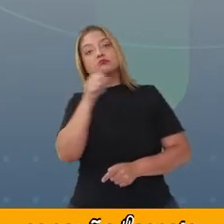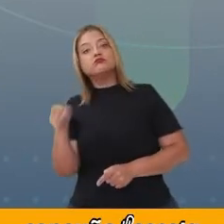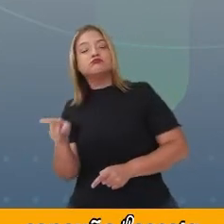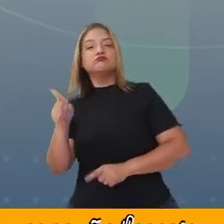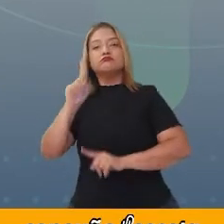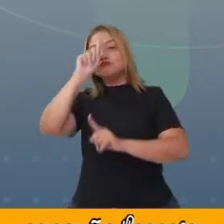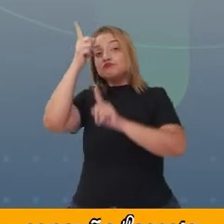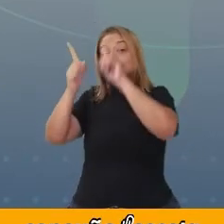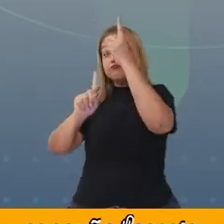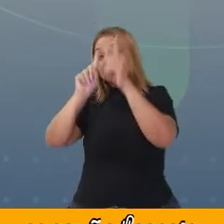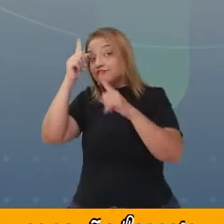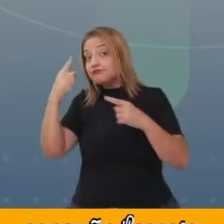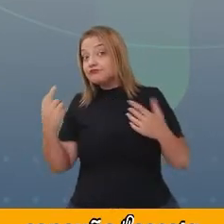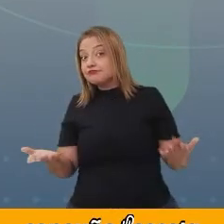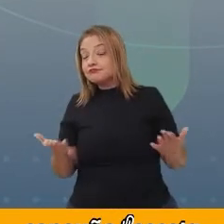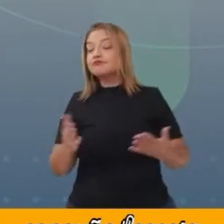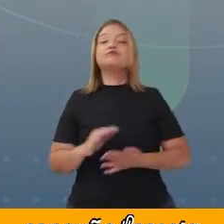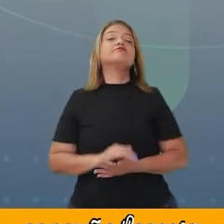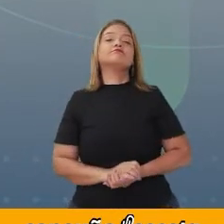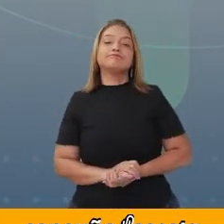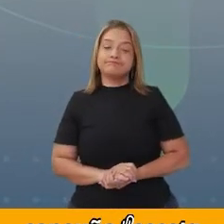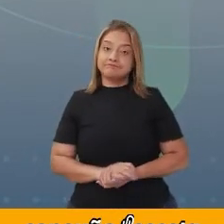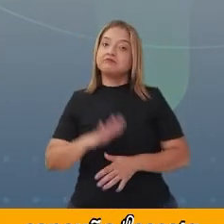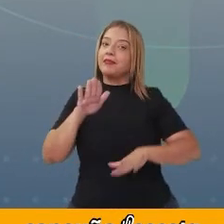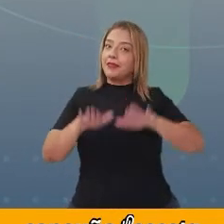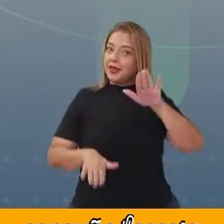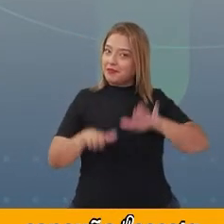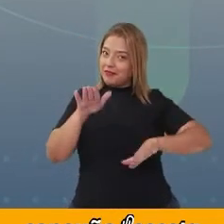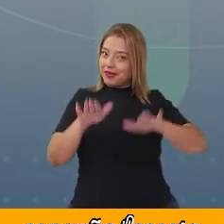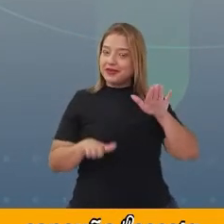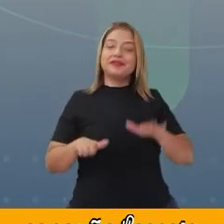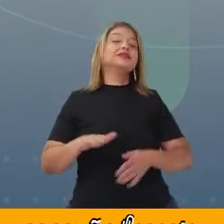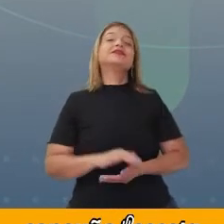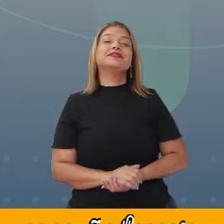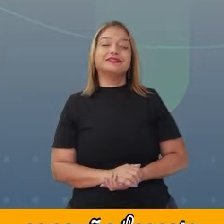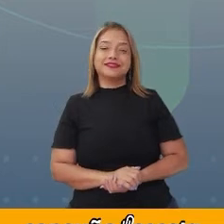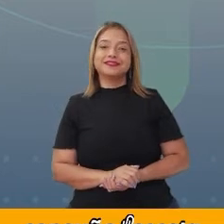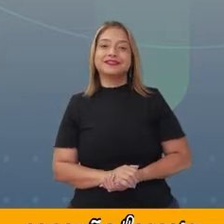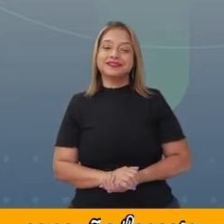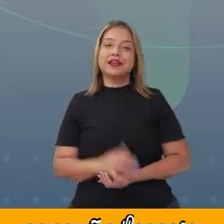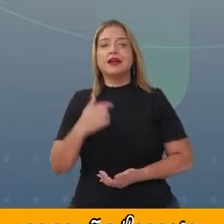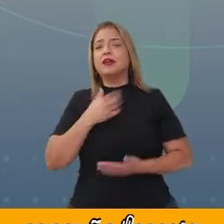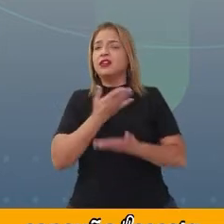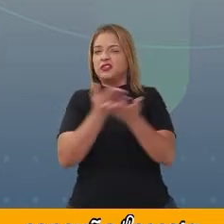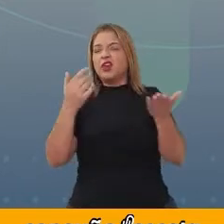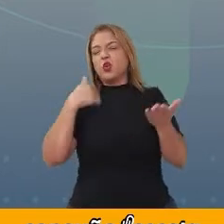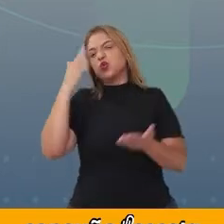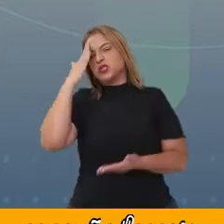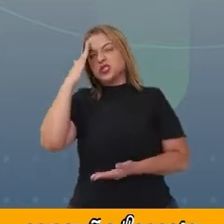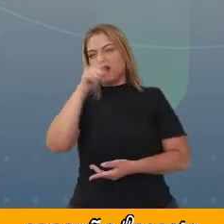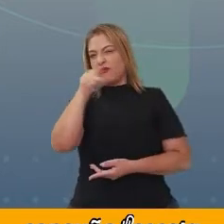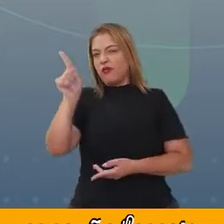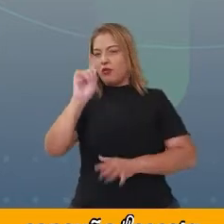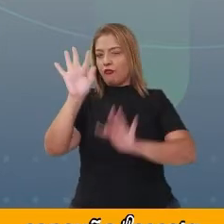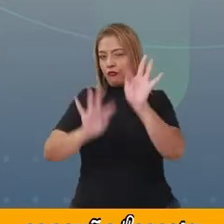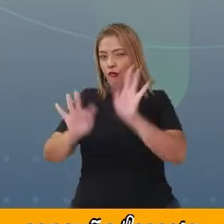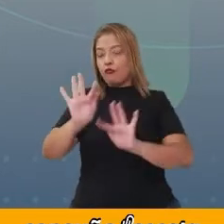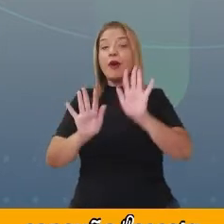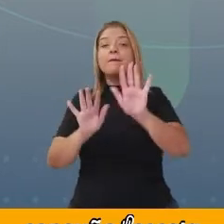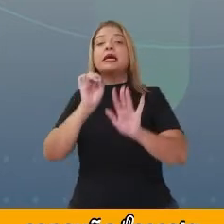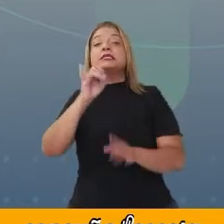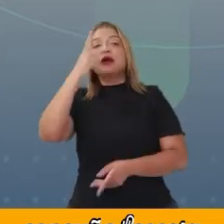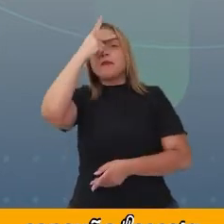ficcional? Eita, depende, né? Quando você não, sei que você não faz fofoca, mas quando alguém